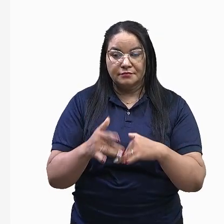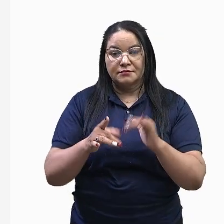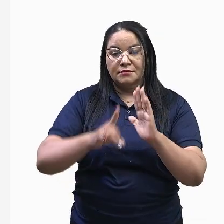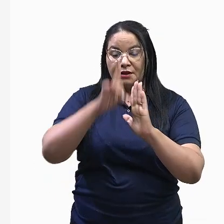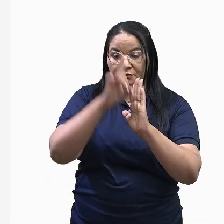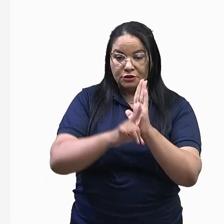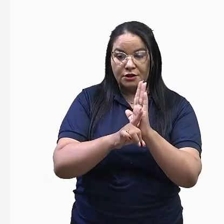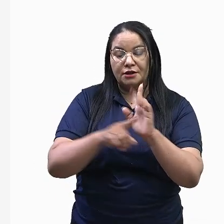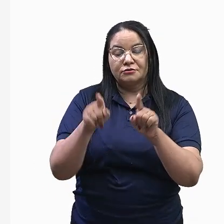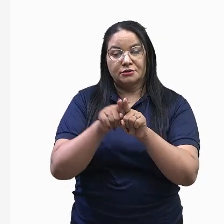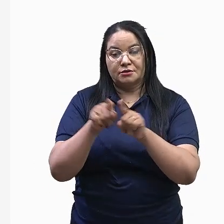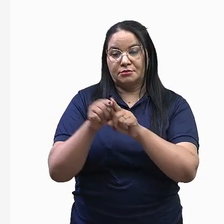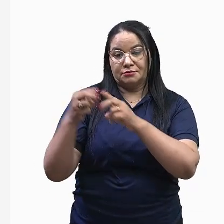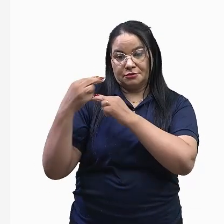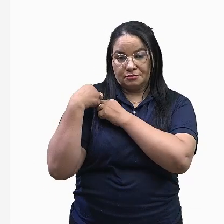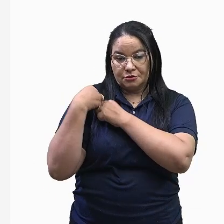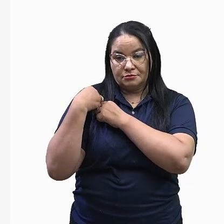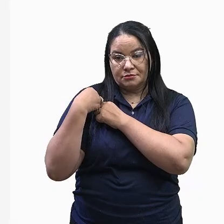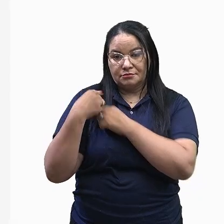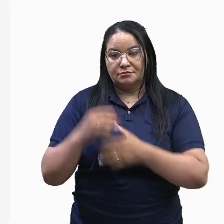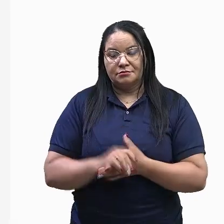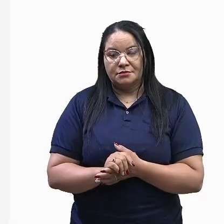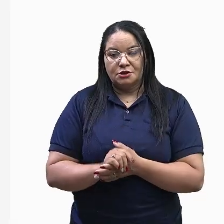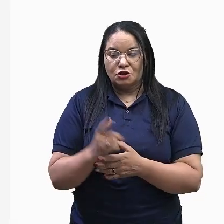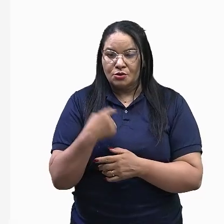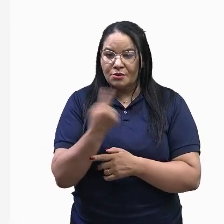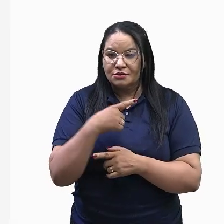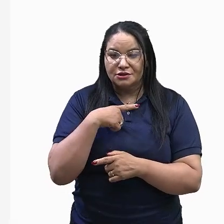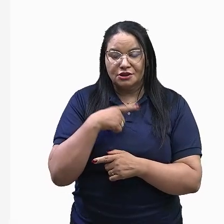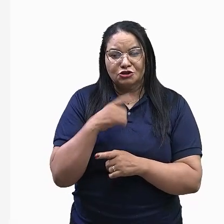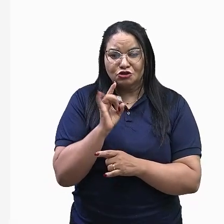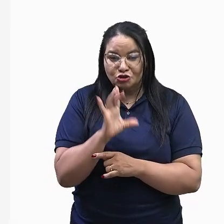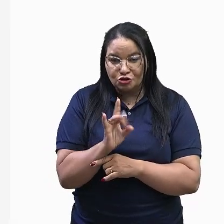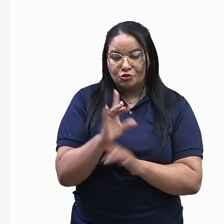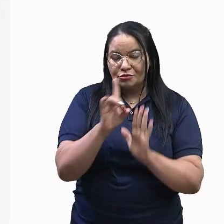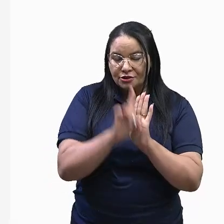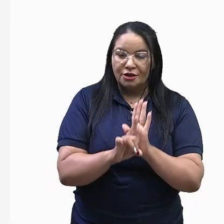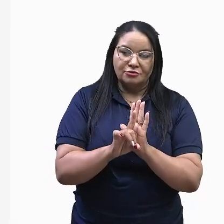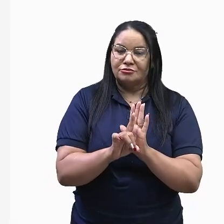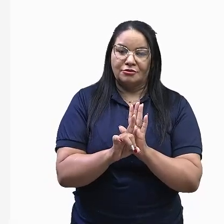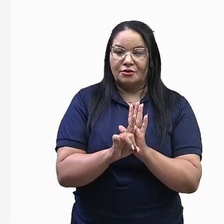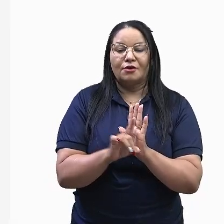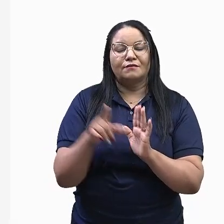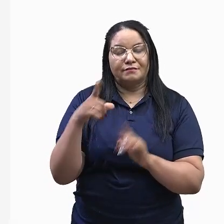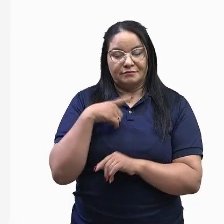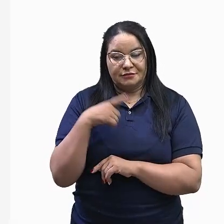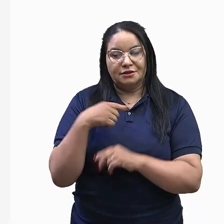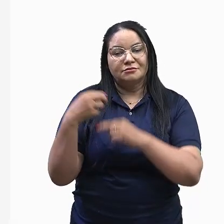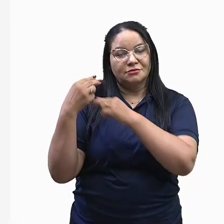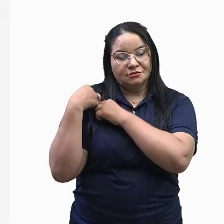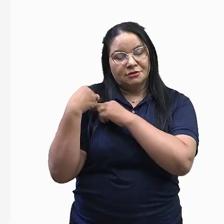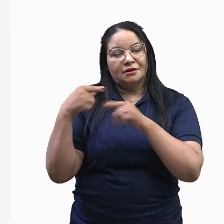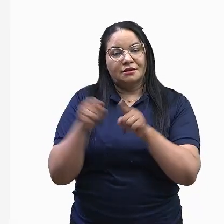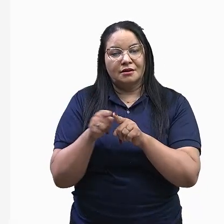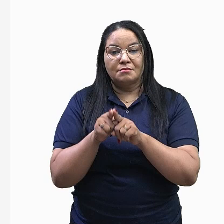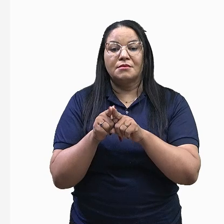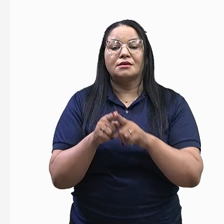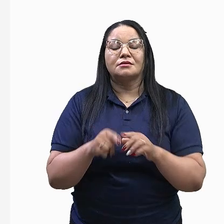dever. Ou seja, a gente não tem só direito, a gente também tem dever, assim como as instituições